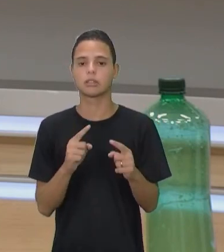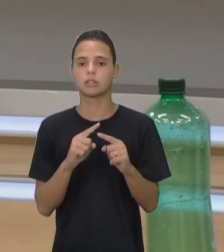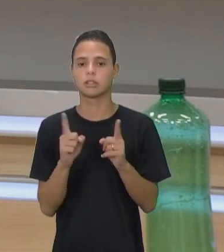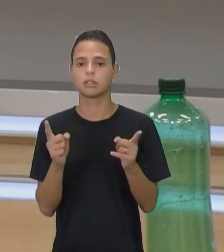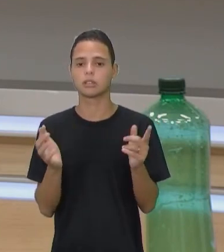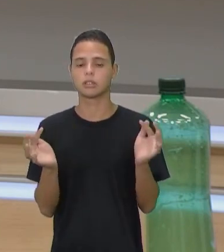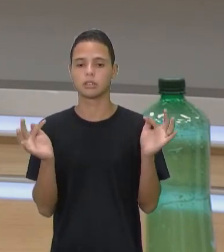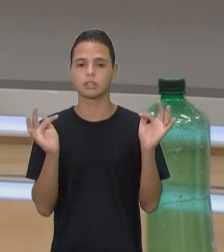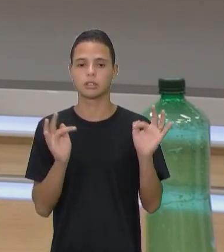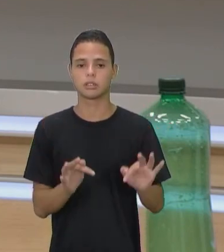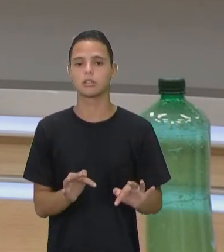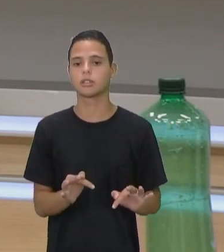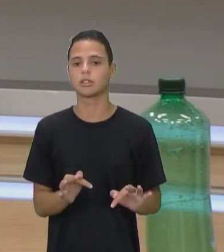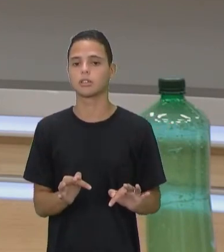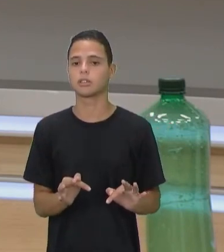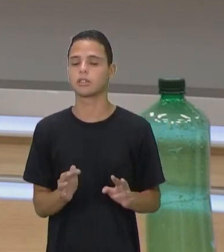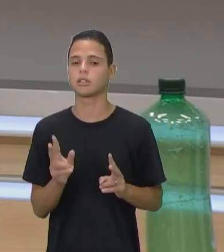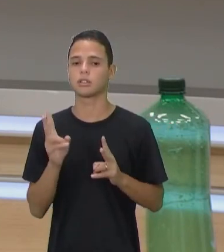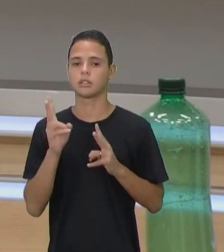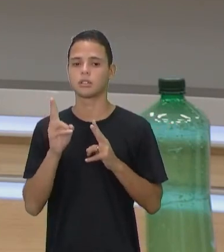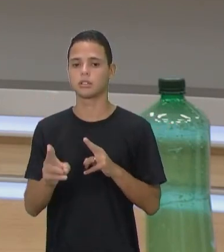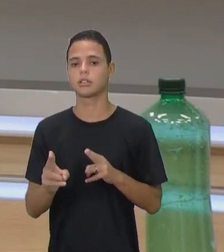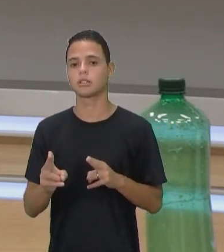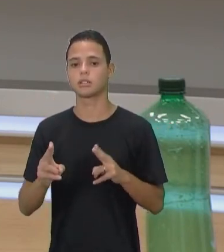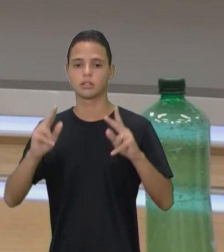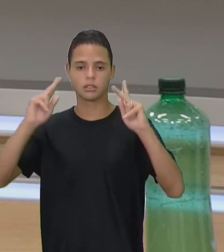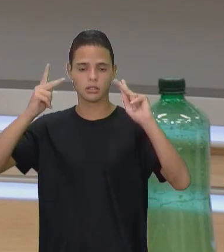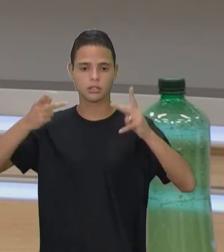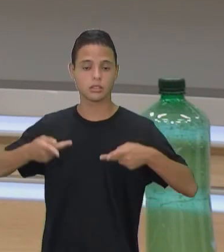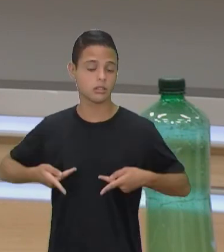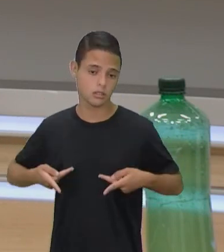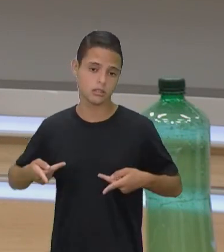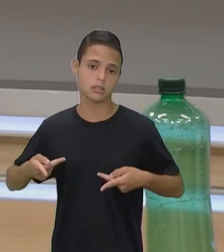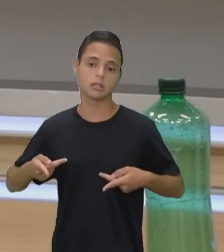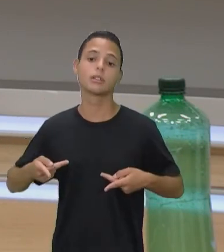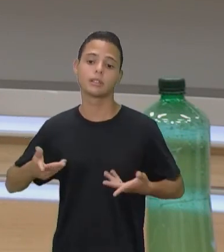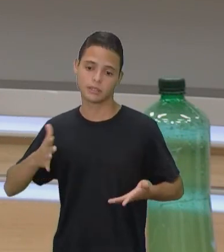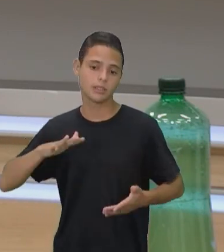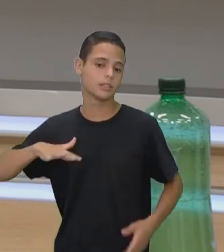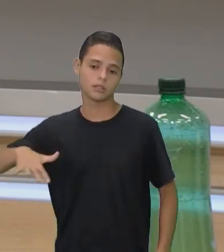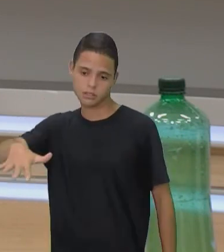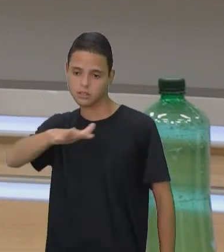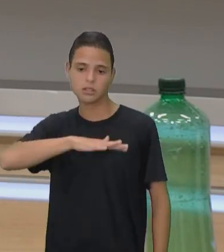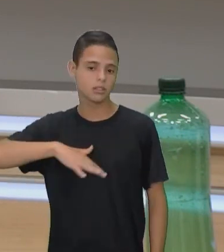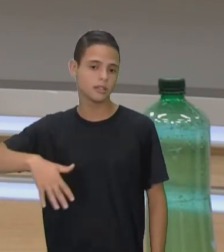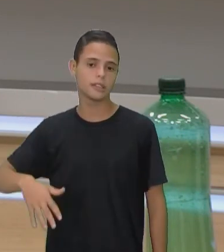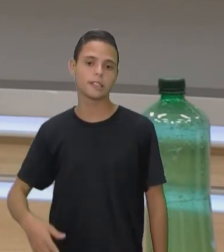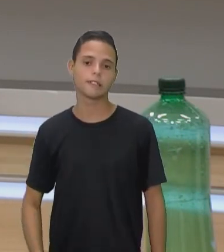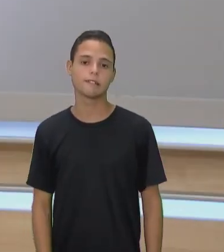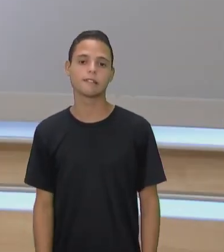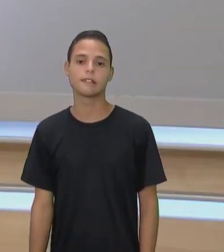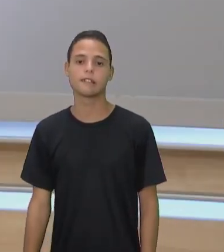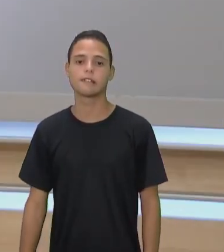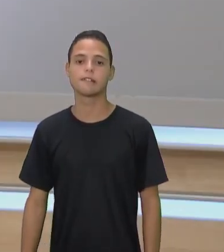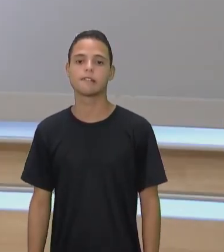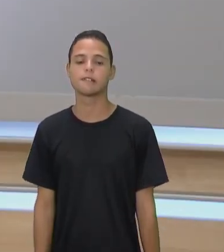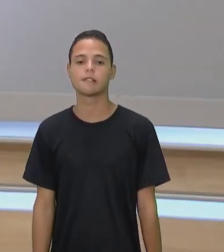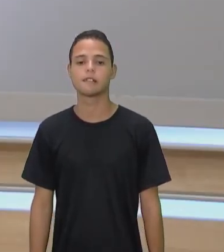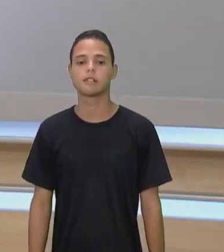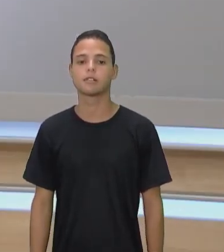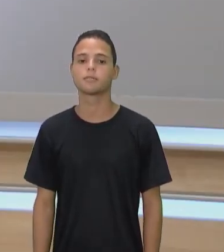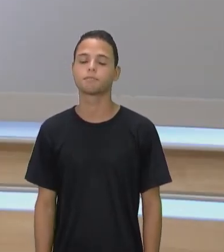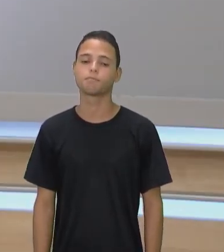prejudicar o planeta vai dar na mesma. Quem vai sair os prejudicados, quem vai pagar essa conta no final do jantar é a gente. E não significa